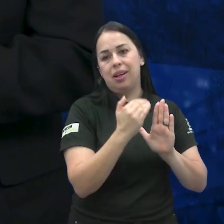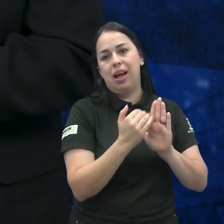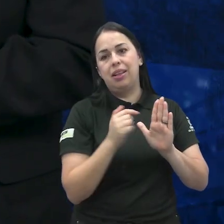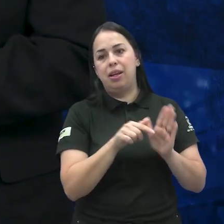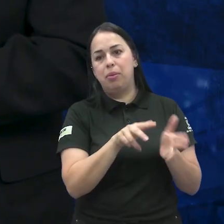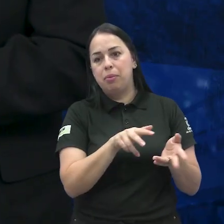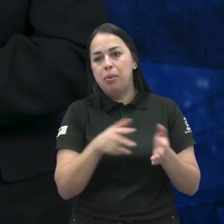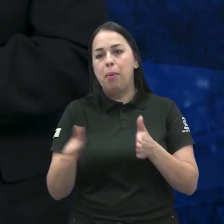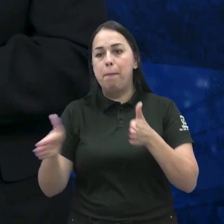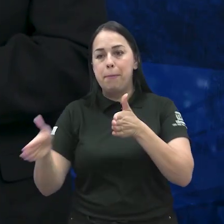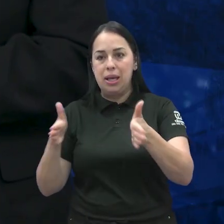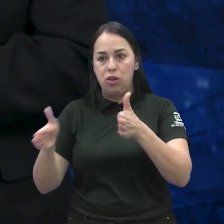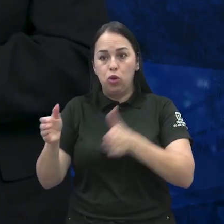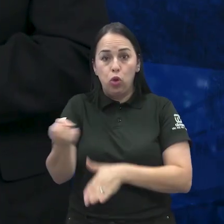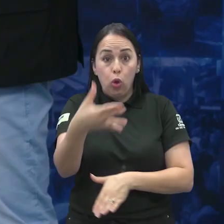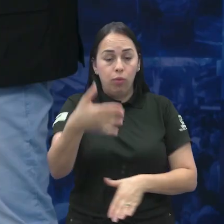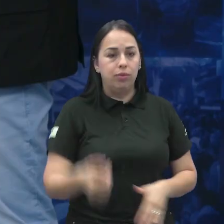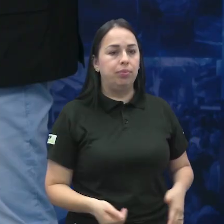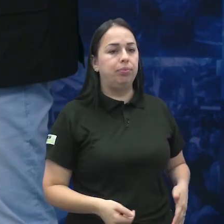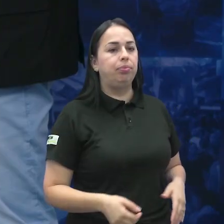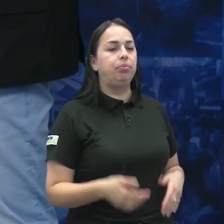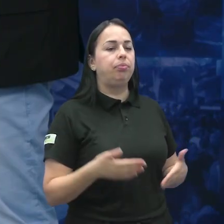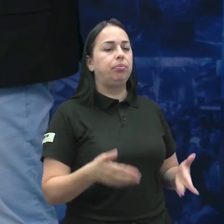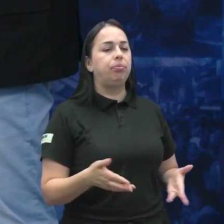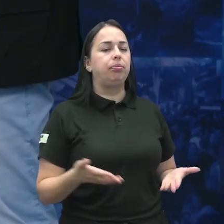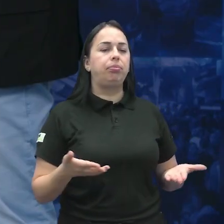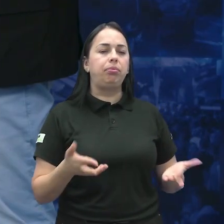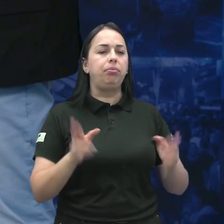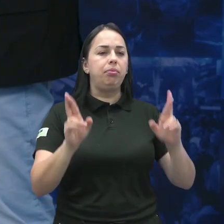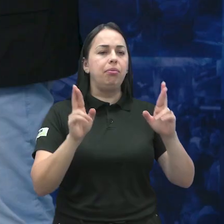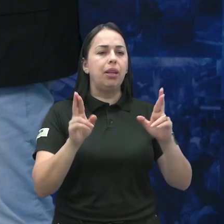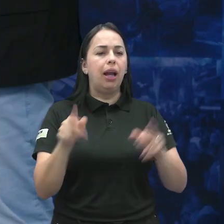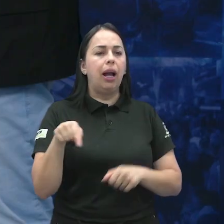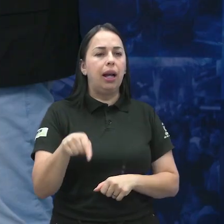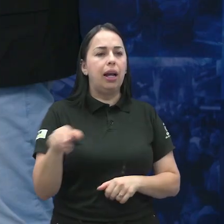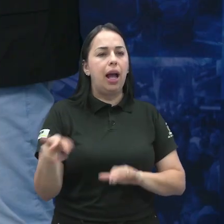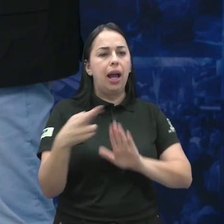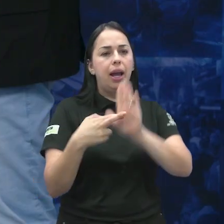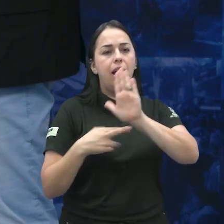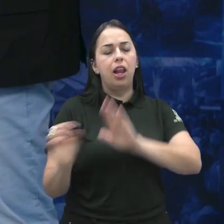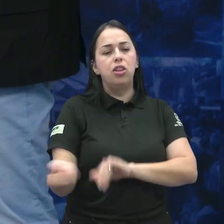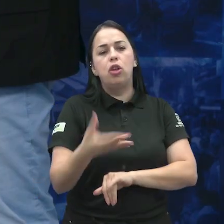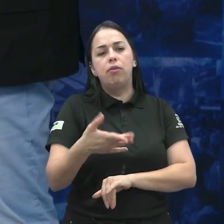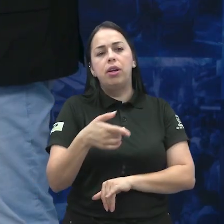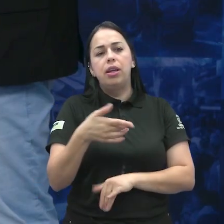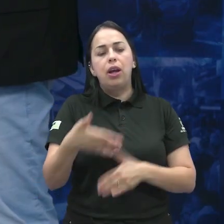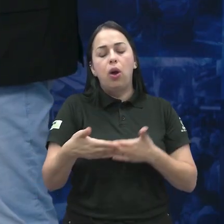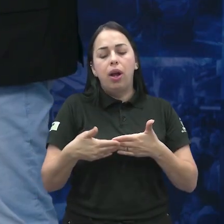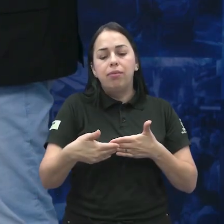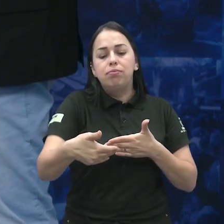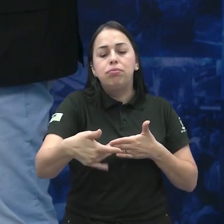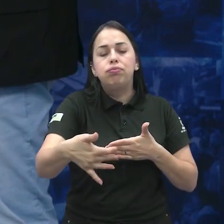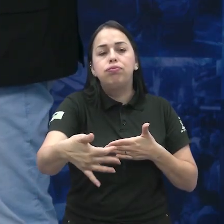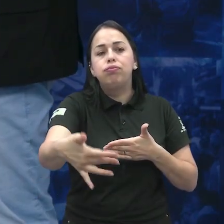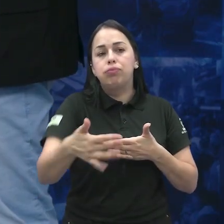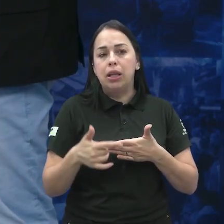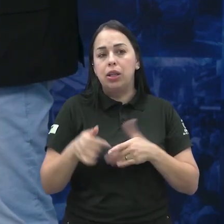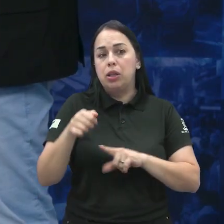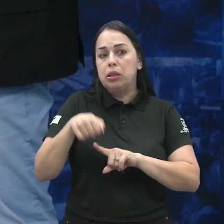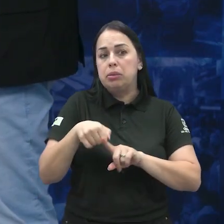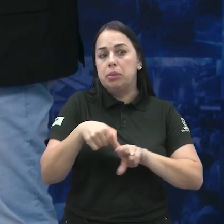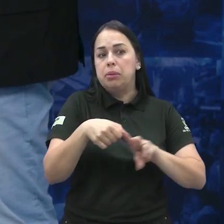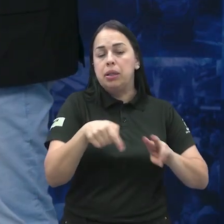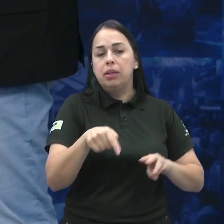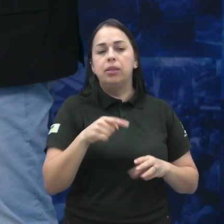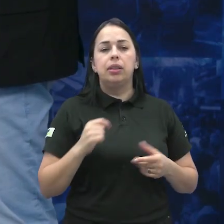prazo de habilitação. E qual que é a expectativa em relação a essa nova regulamentação? O que se espera desse modelo ao longo dos próximos